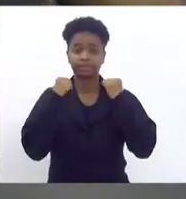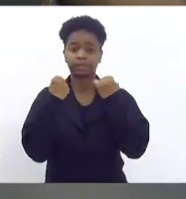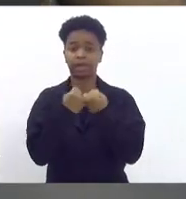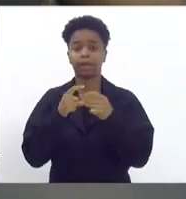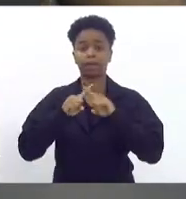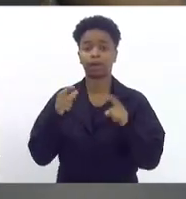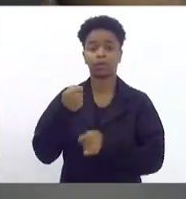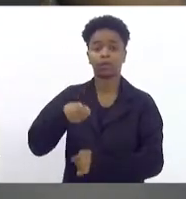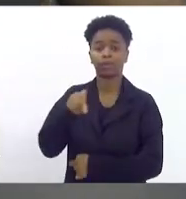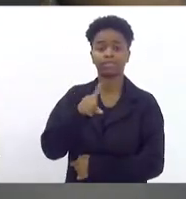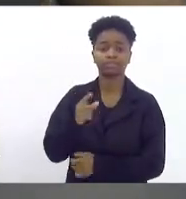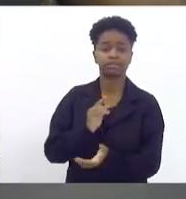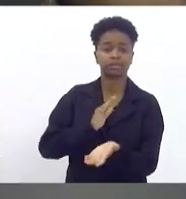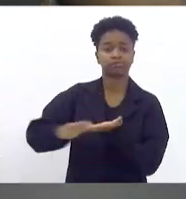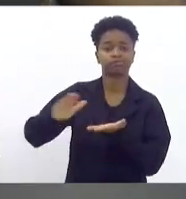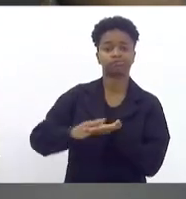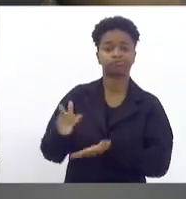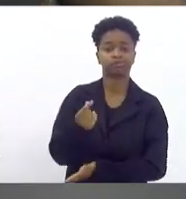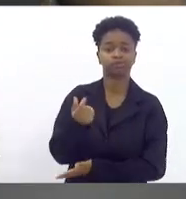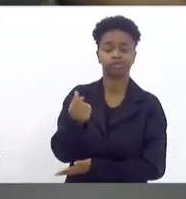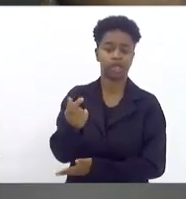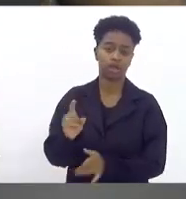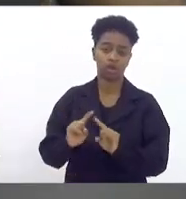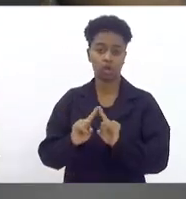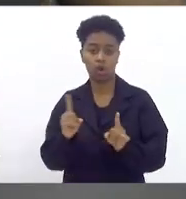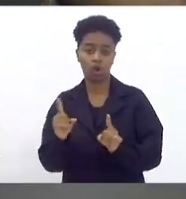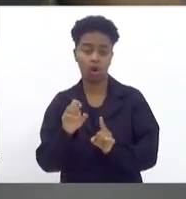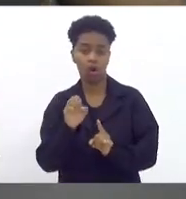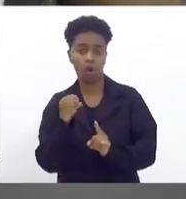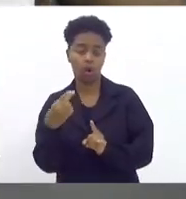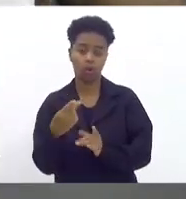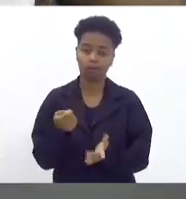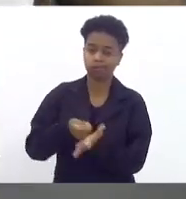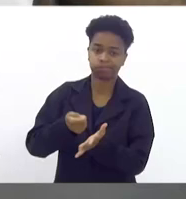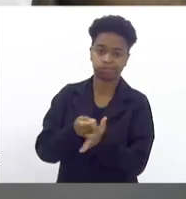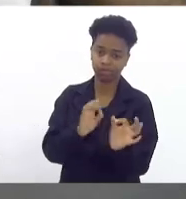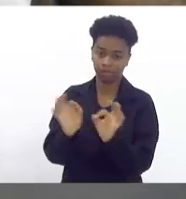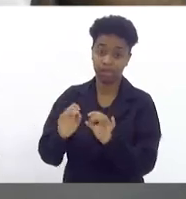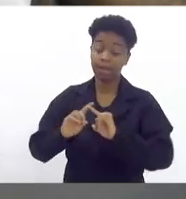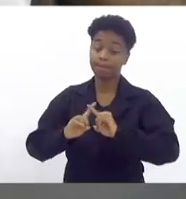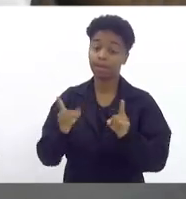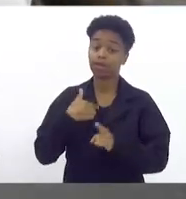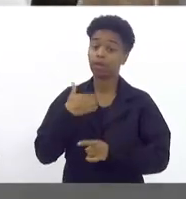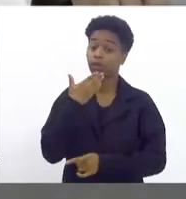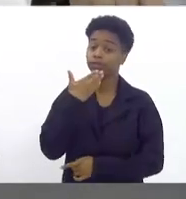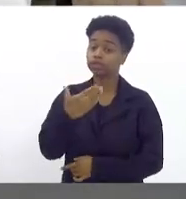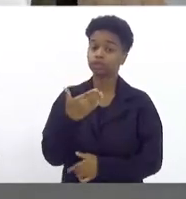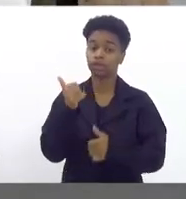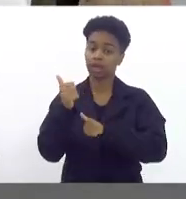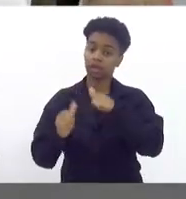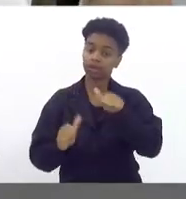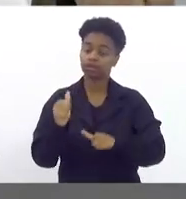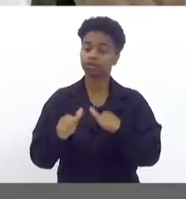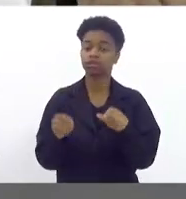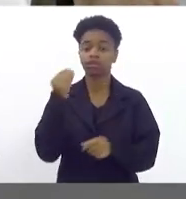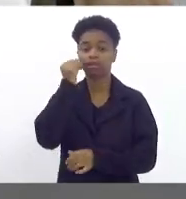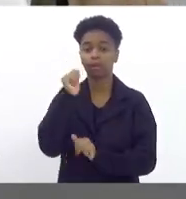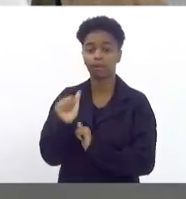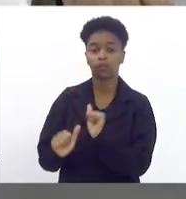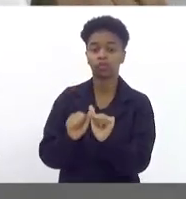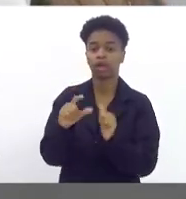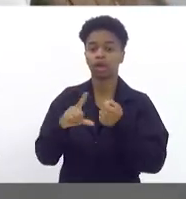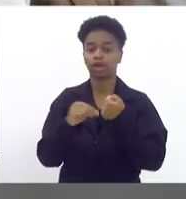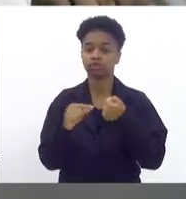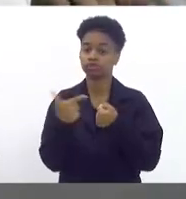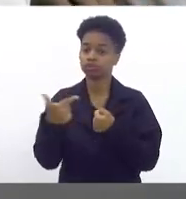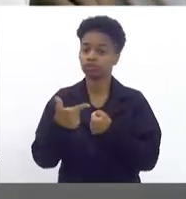sem implicar numa obrigação. Assim. Então, o meu pedido de vista seria de modificar, tentar modificar o artigo 2º